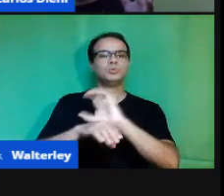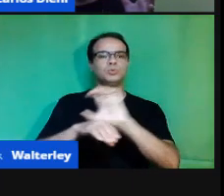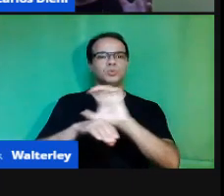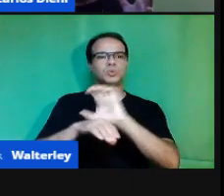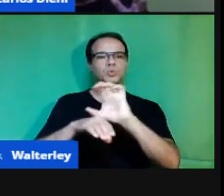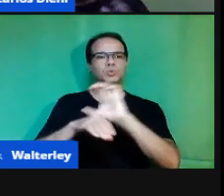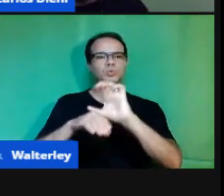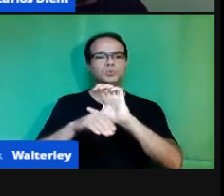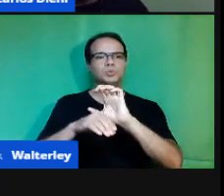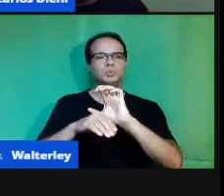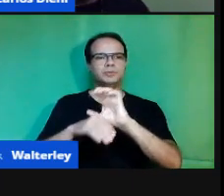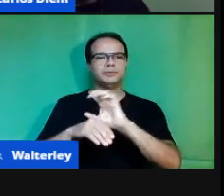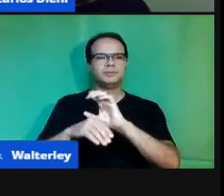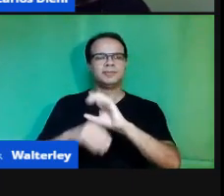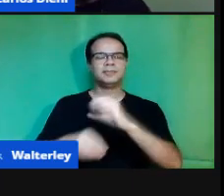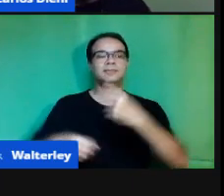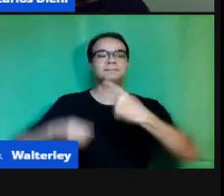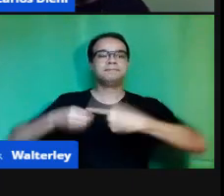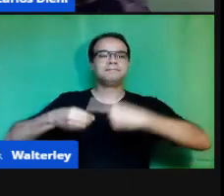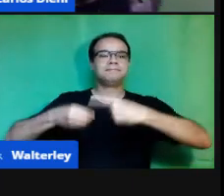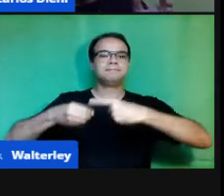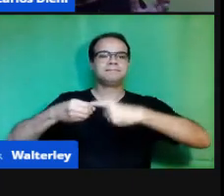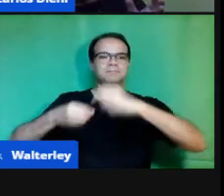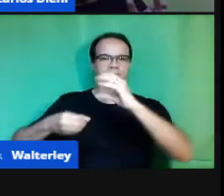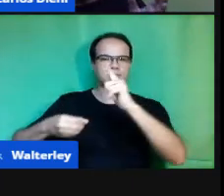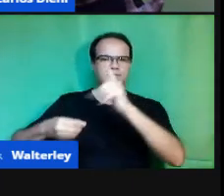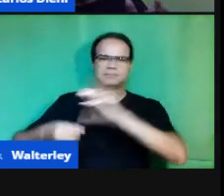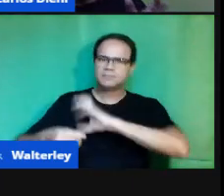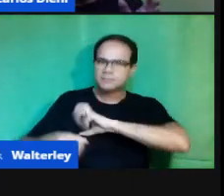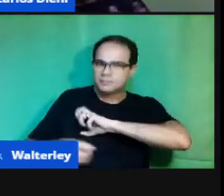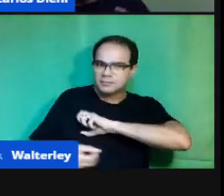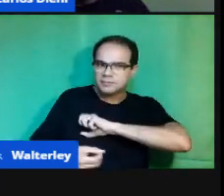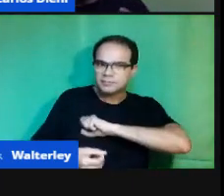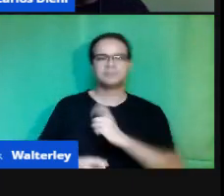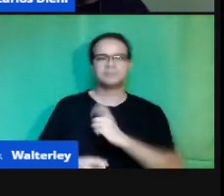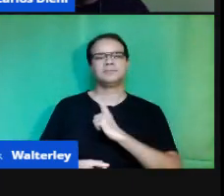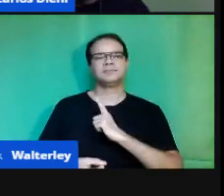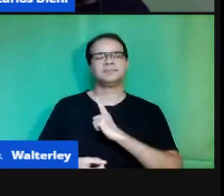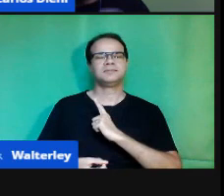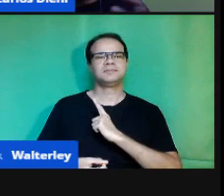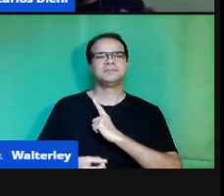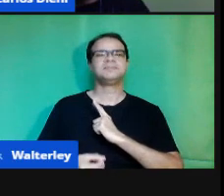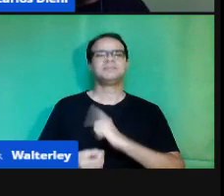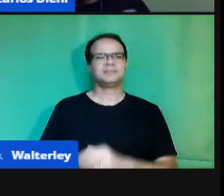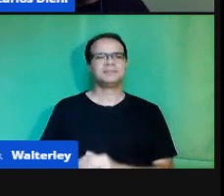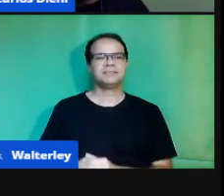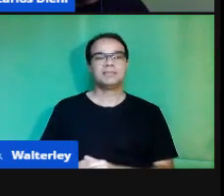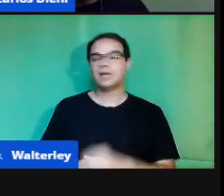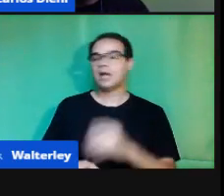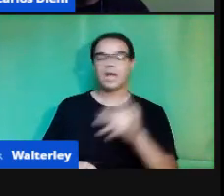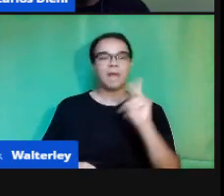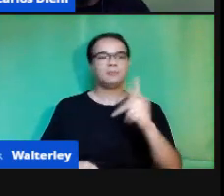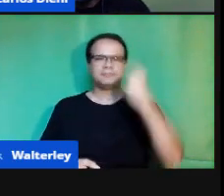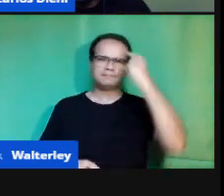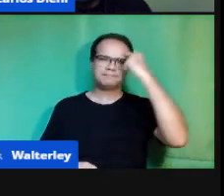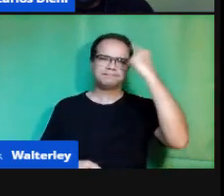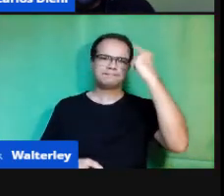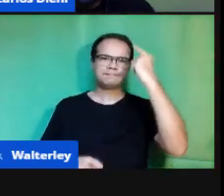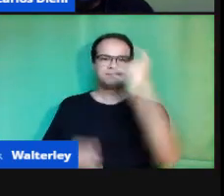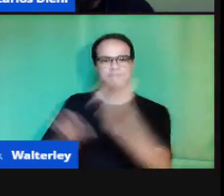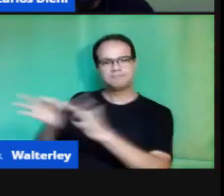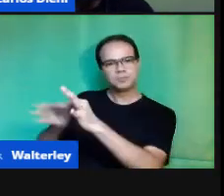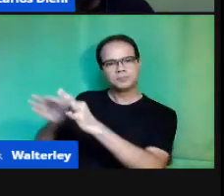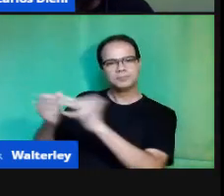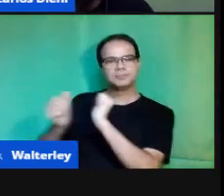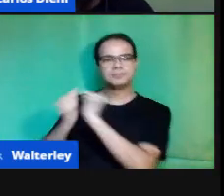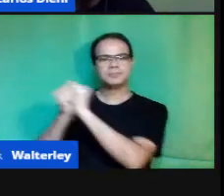Pontão de Cultura Guaicuru, e foi ministrado pela Marinette Pinheiro, uma cineasta aqui de Campo Grande. Vamos